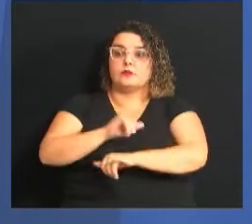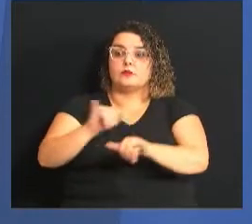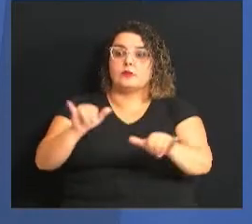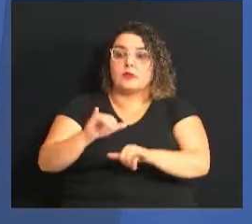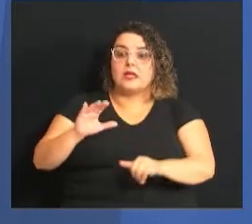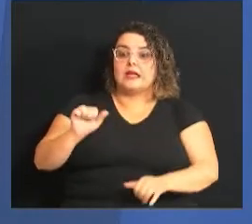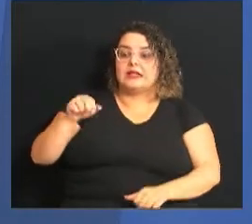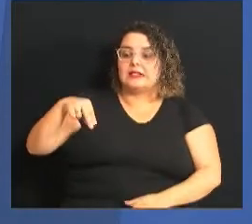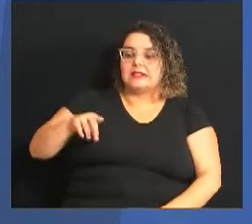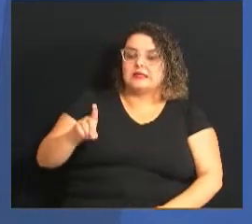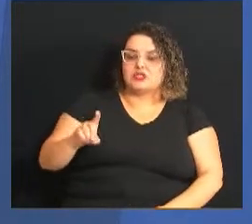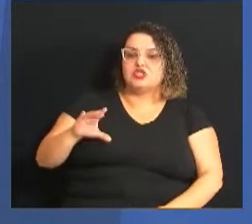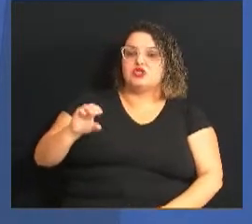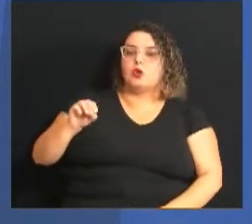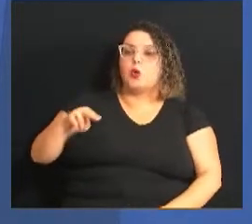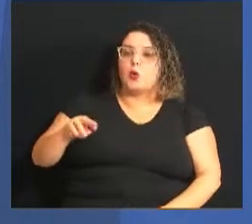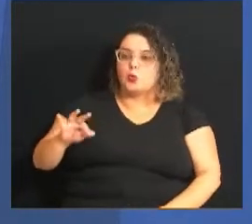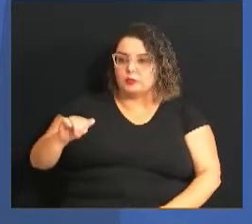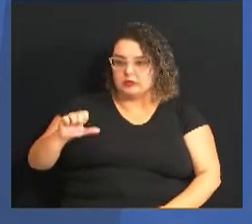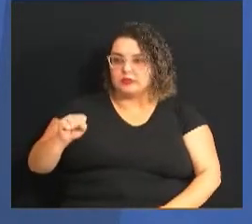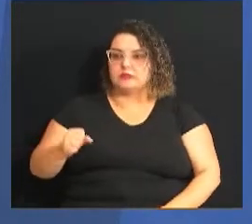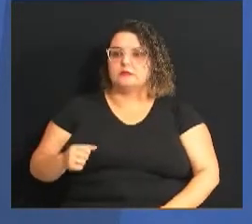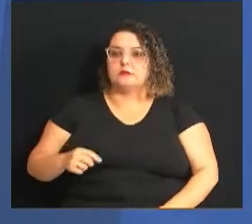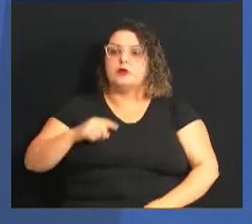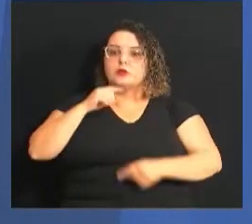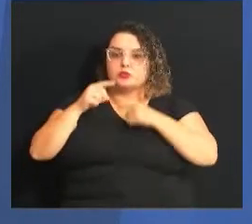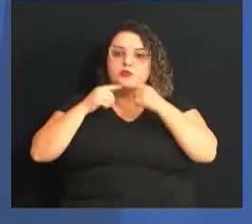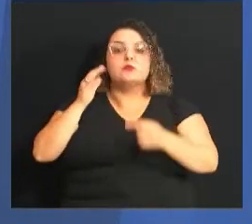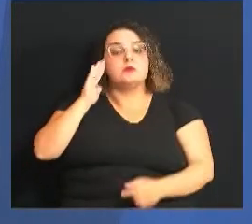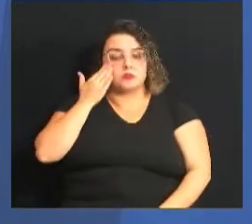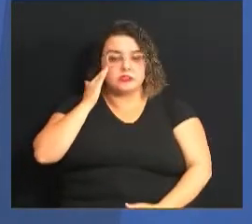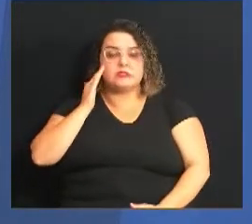Contas, para sanar qualquer tipo de dúvidas. Vamos entender.